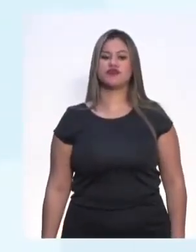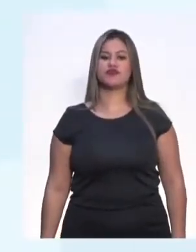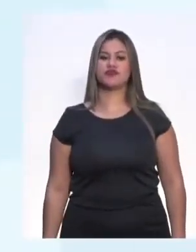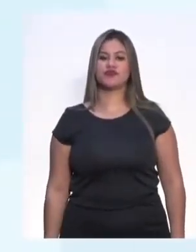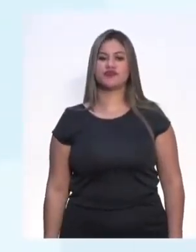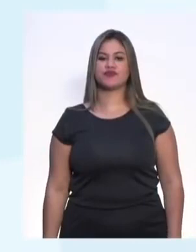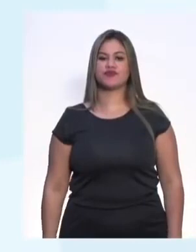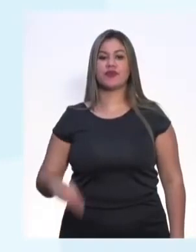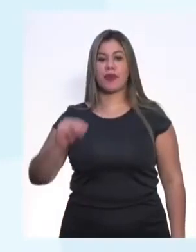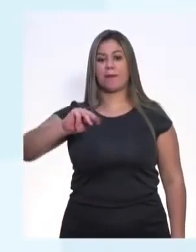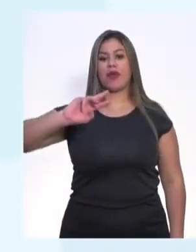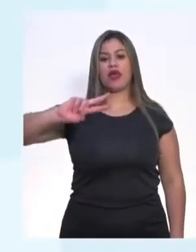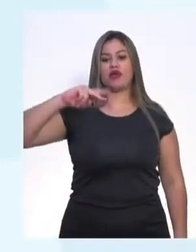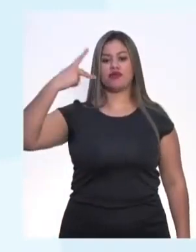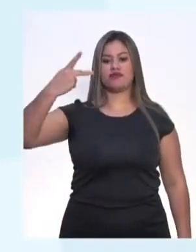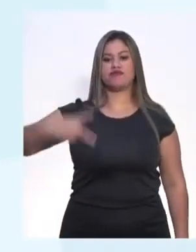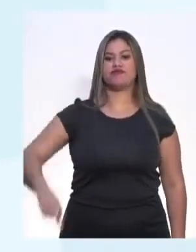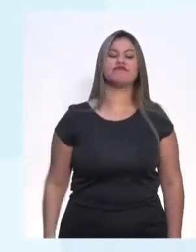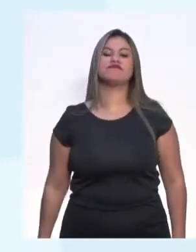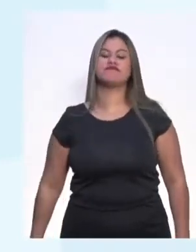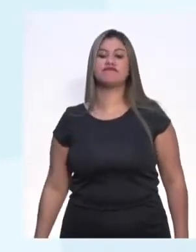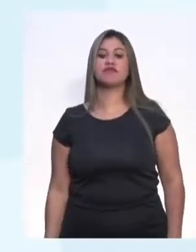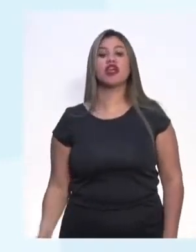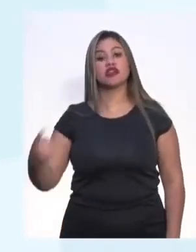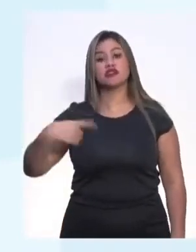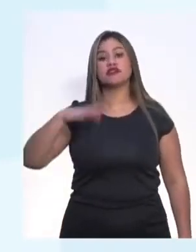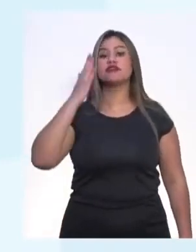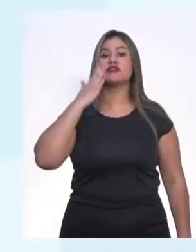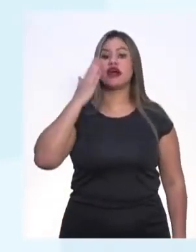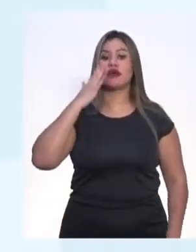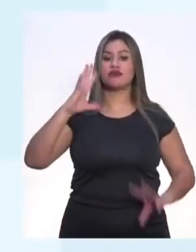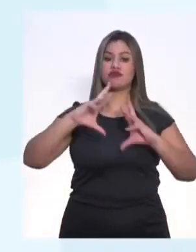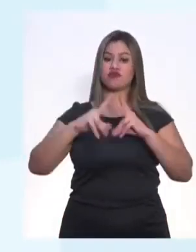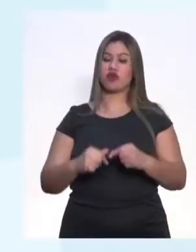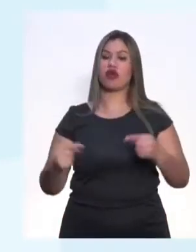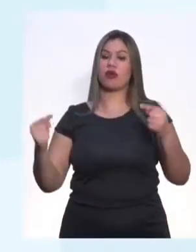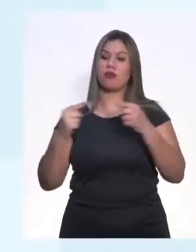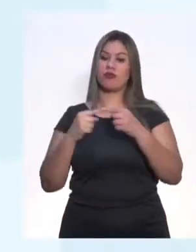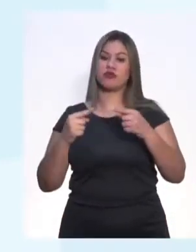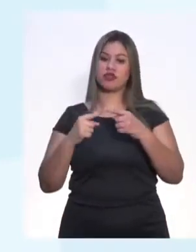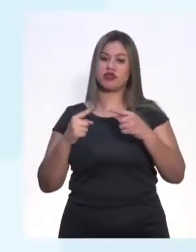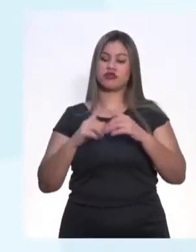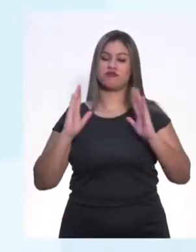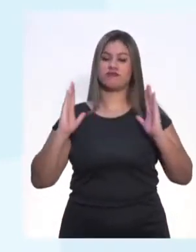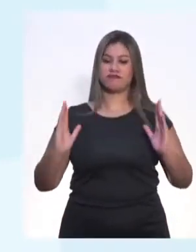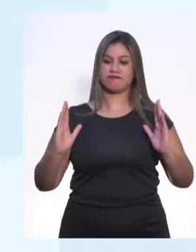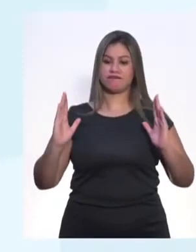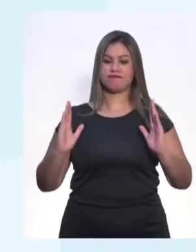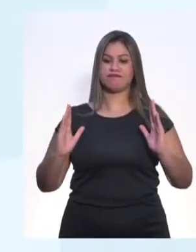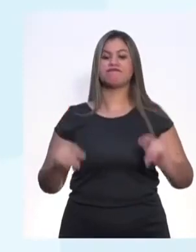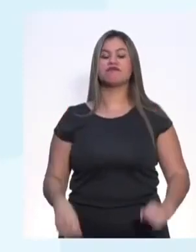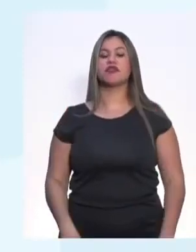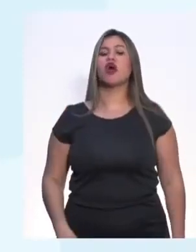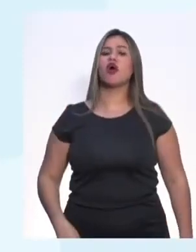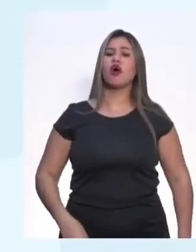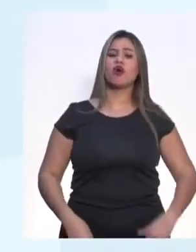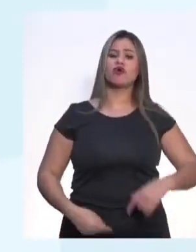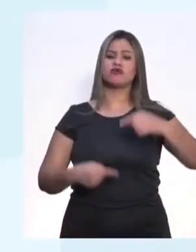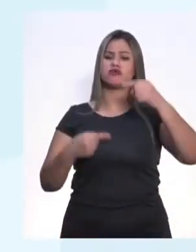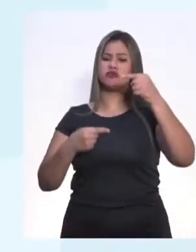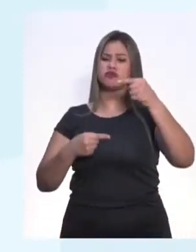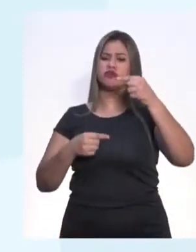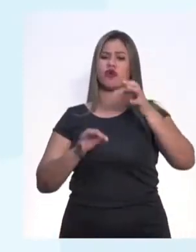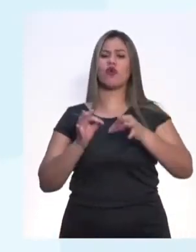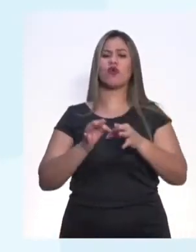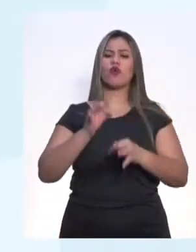2.600 metros quadrados. Então, a gente sabe que essa área vai dar 2.600, tem que multiplicar os dois lados. Qual que é o primeiro lado, professora Inês?